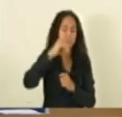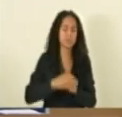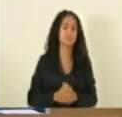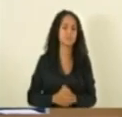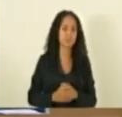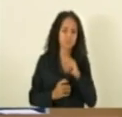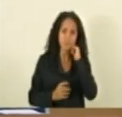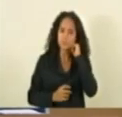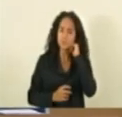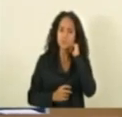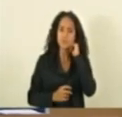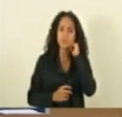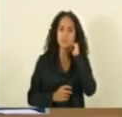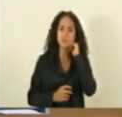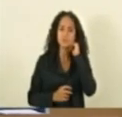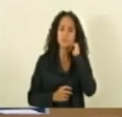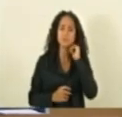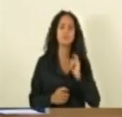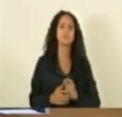ocorreu,